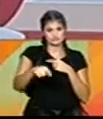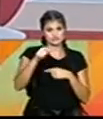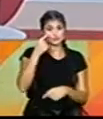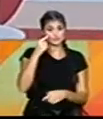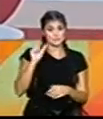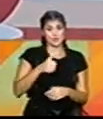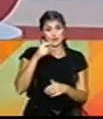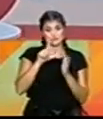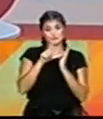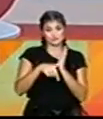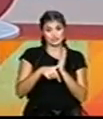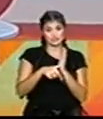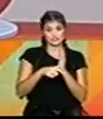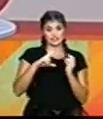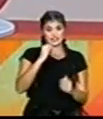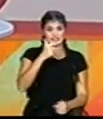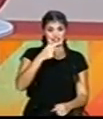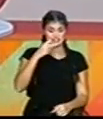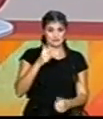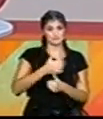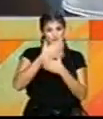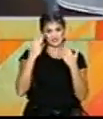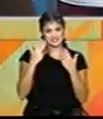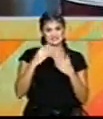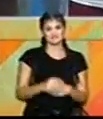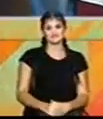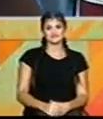melhor este projeto, temos de passar a palavra à Rita Belinha. Bom dia, Rita! Bom dia, Rita!